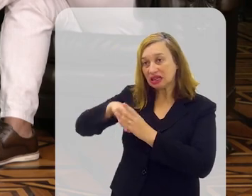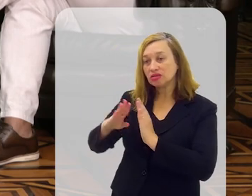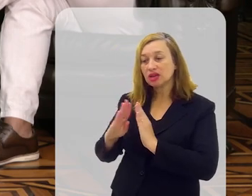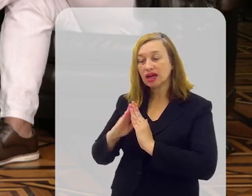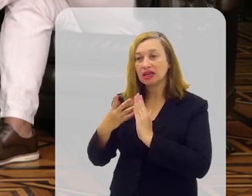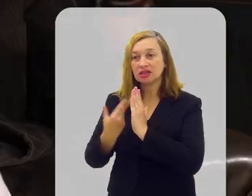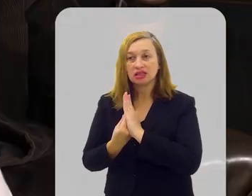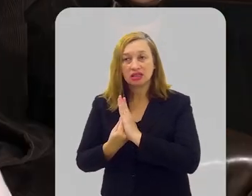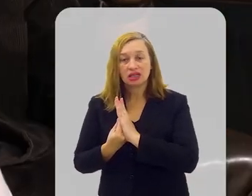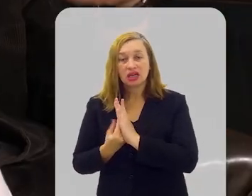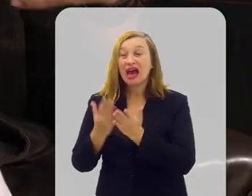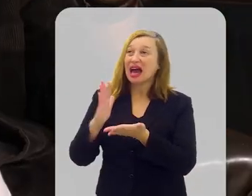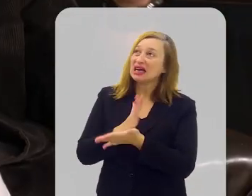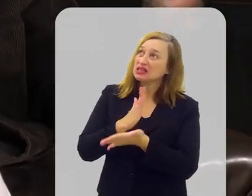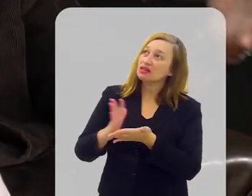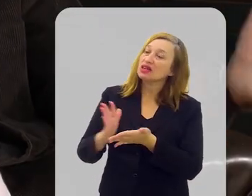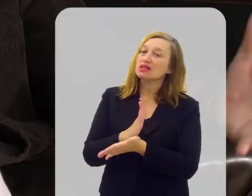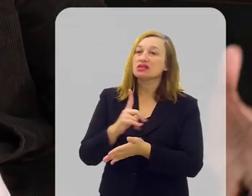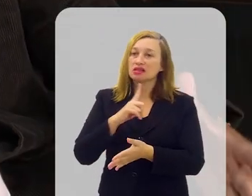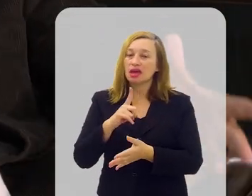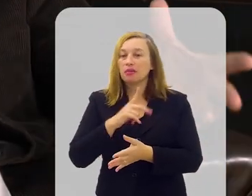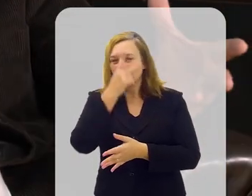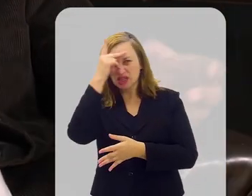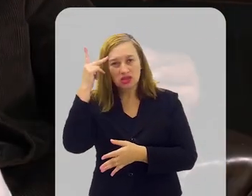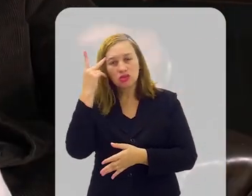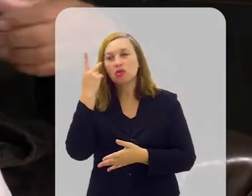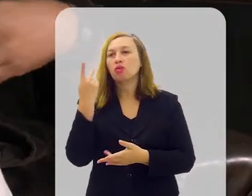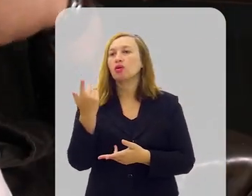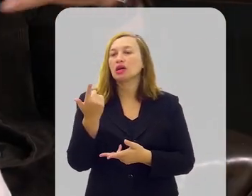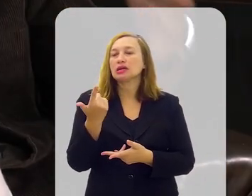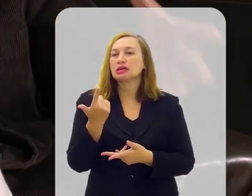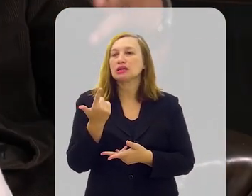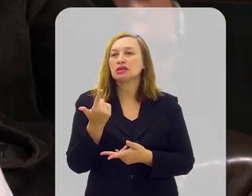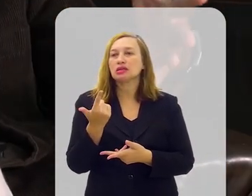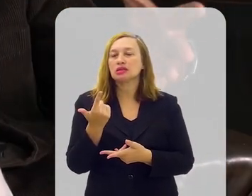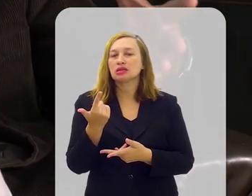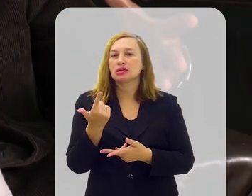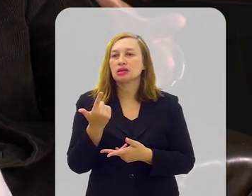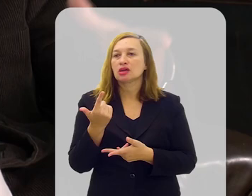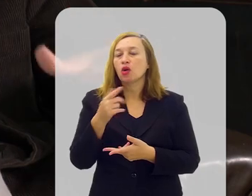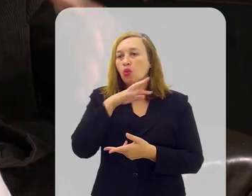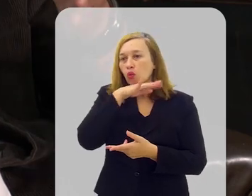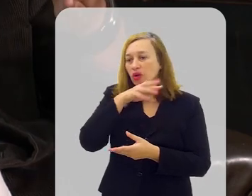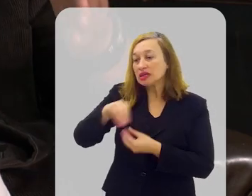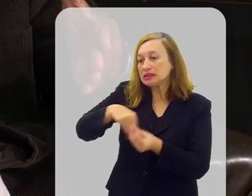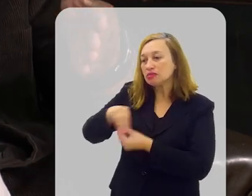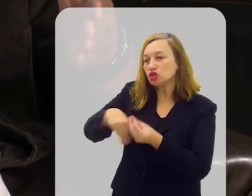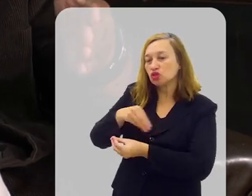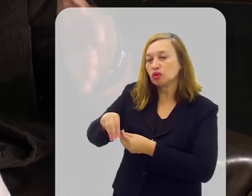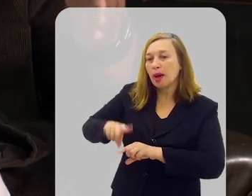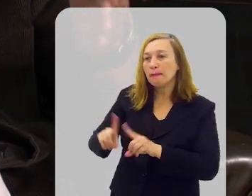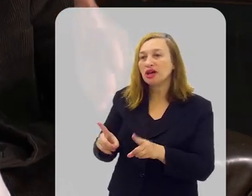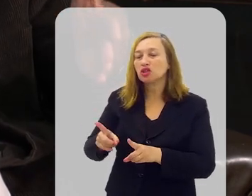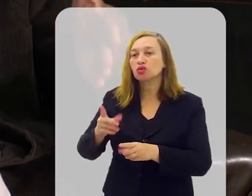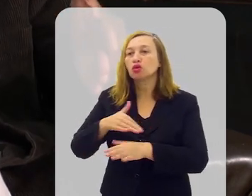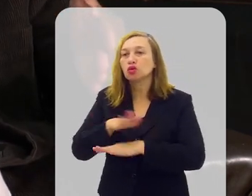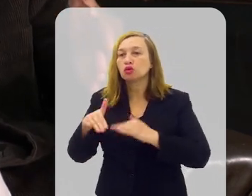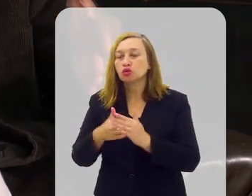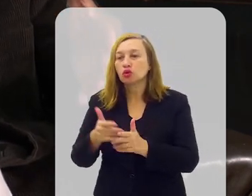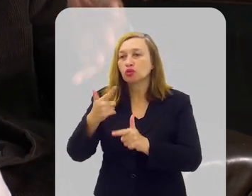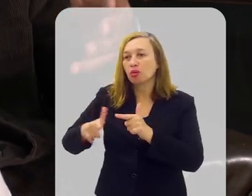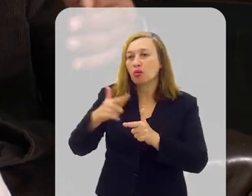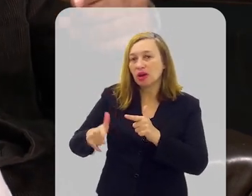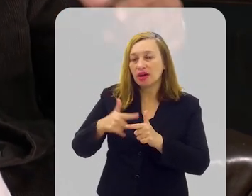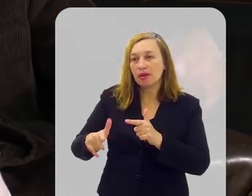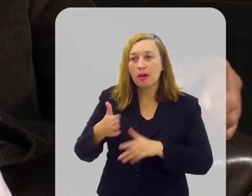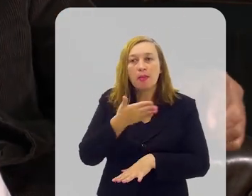igreja normalmente, não sei porquê, às vezes cria umas panelinhas, né? Sim. Acaba sequelando com o processo, mas ainda assim, com todo o problema,